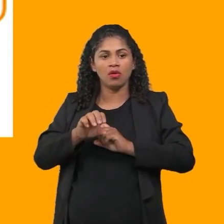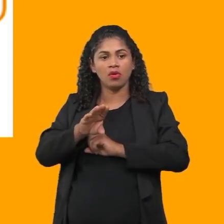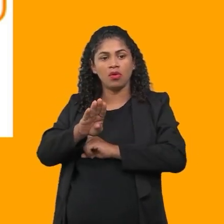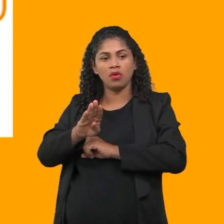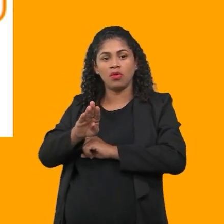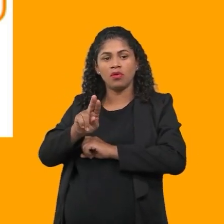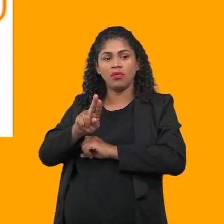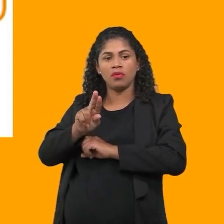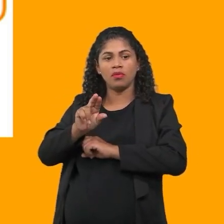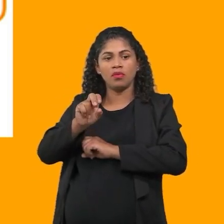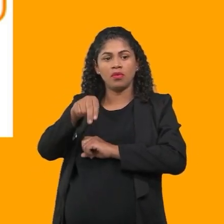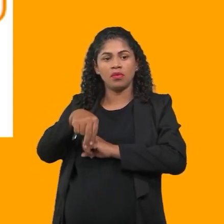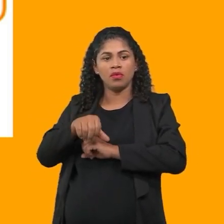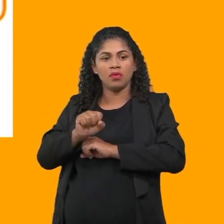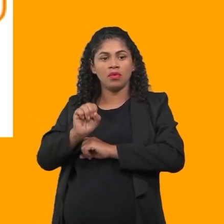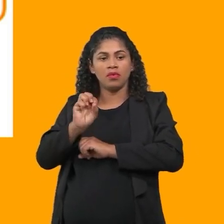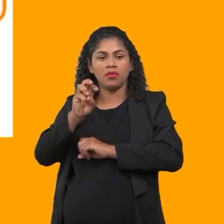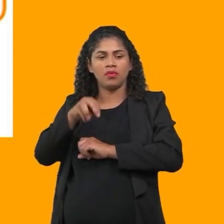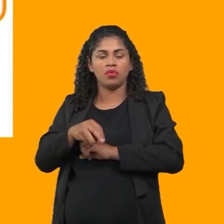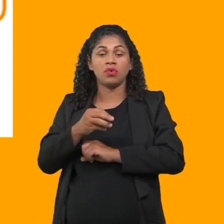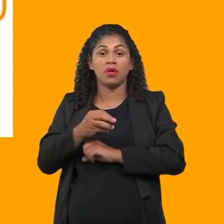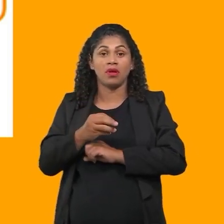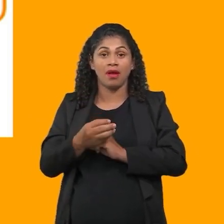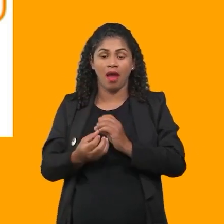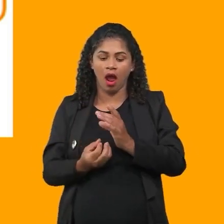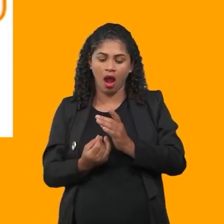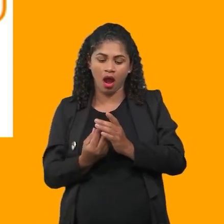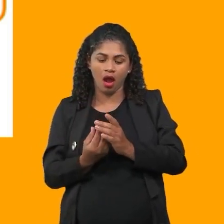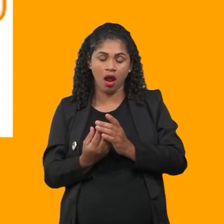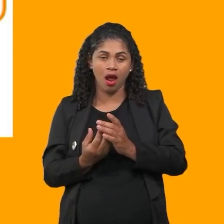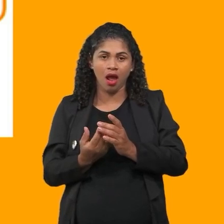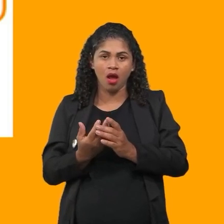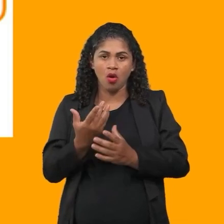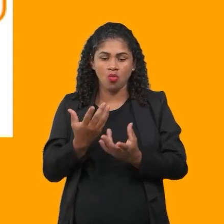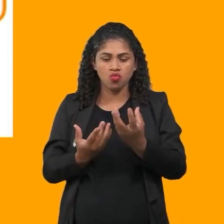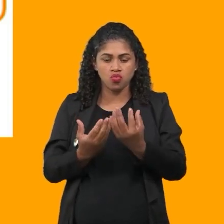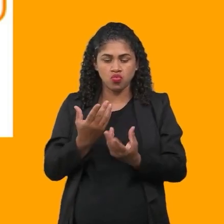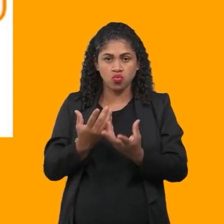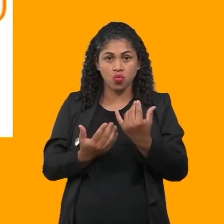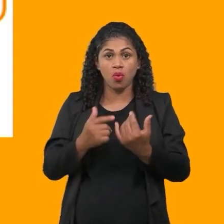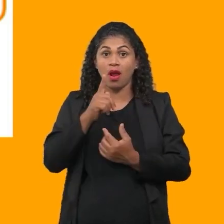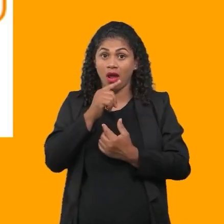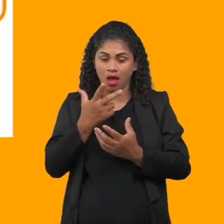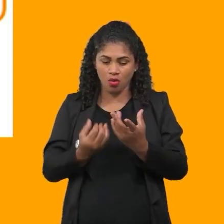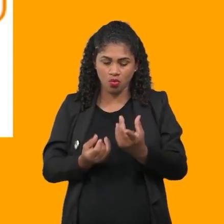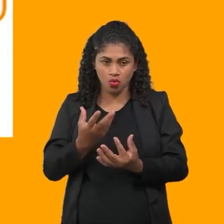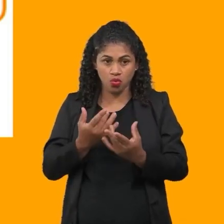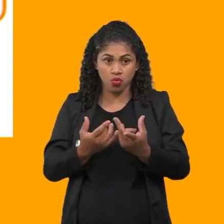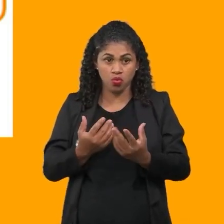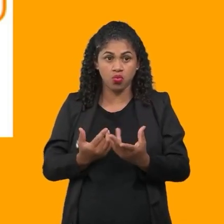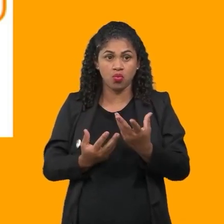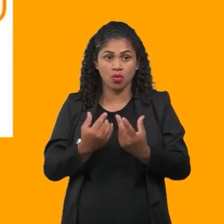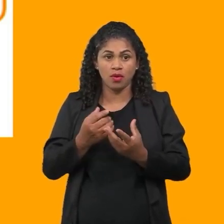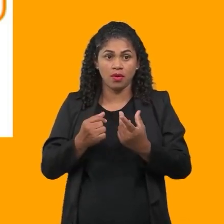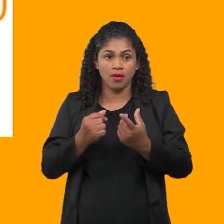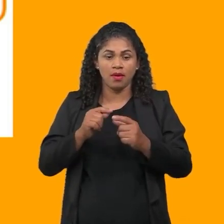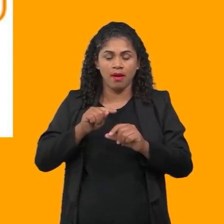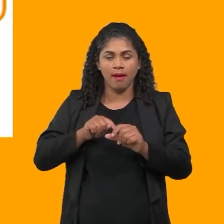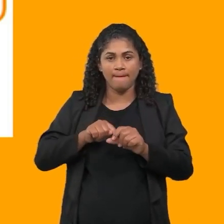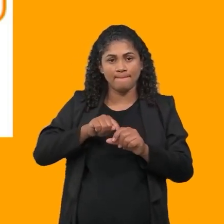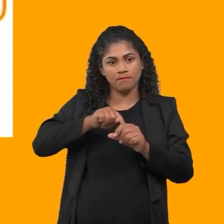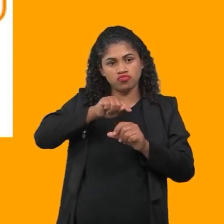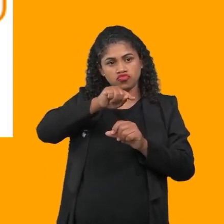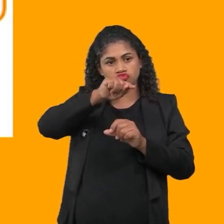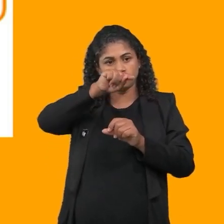entrar no estado de vapor. Então essa água no estado de vapor, ele vai passar ali pelo vegetal, né, que a gente quer extrair ali o